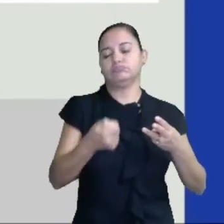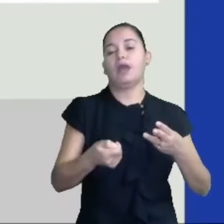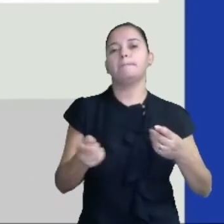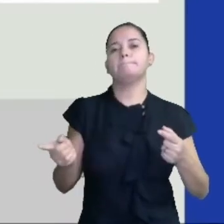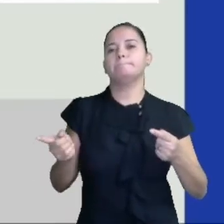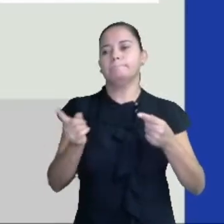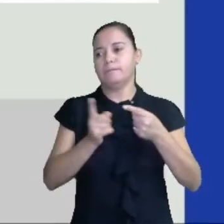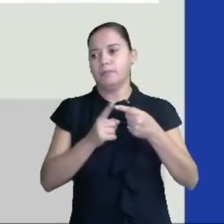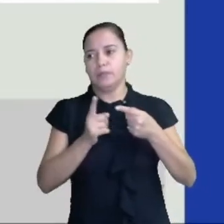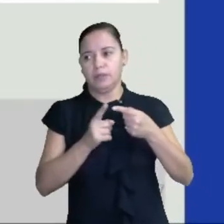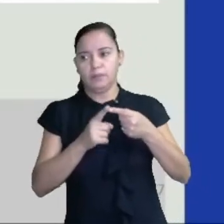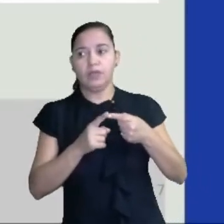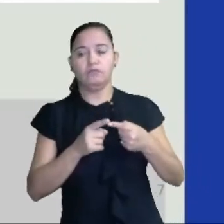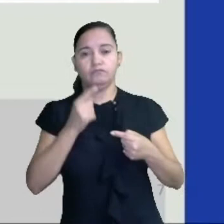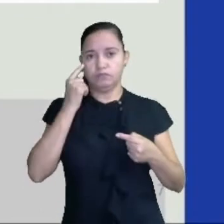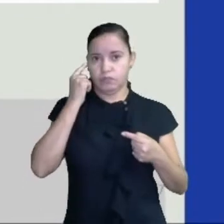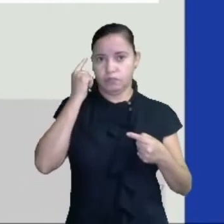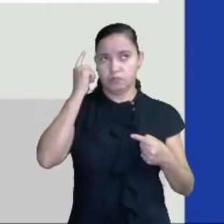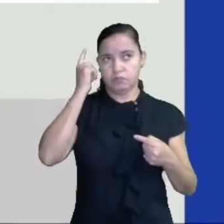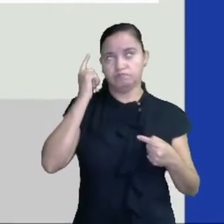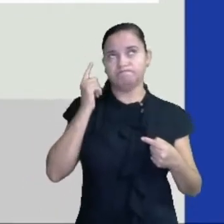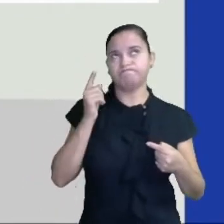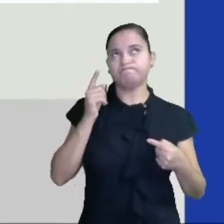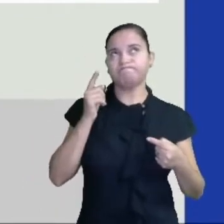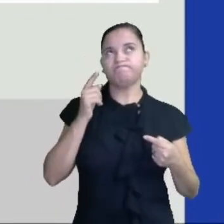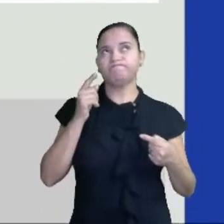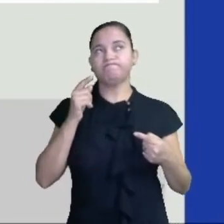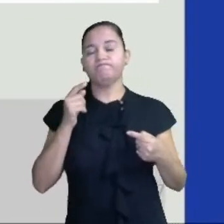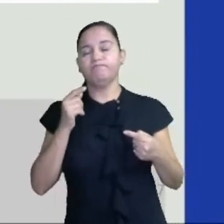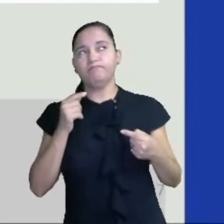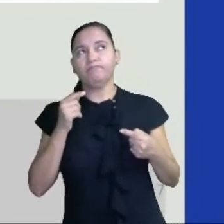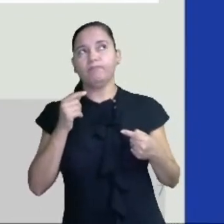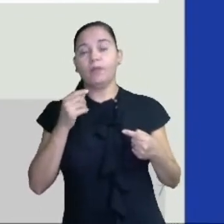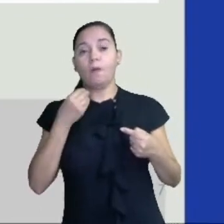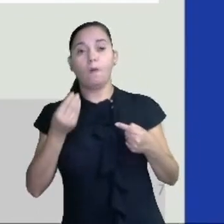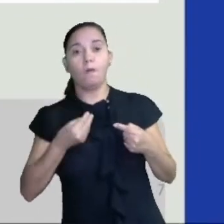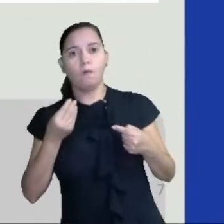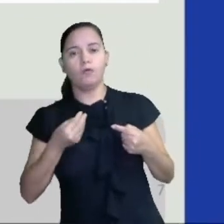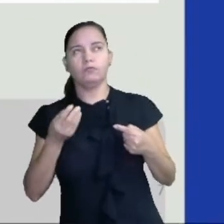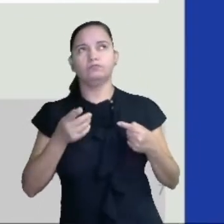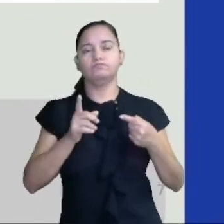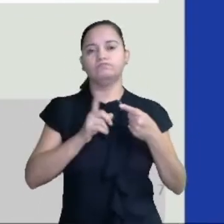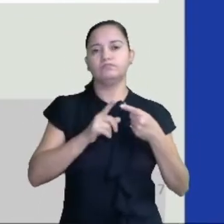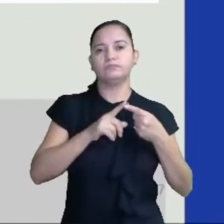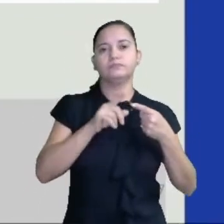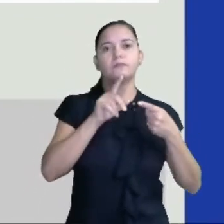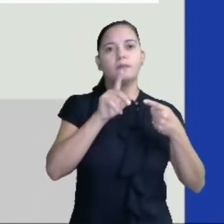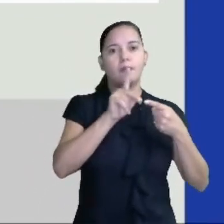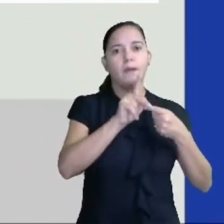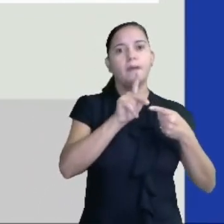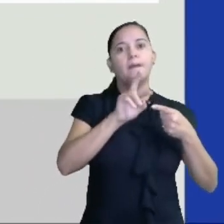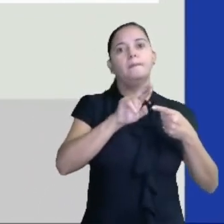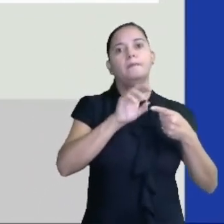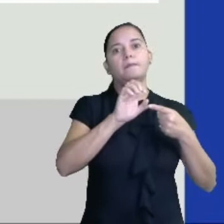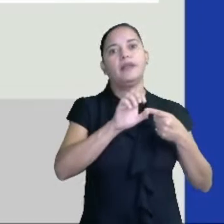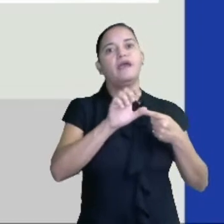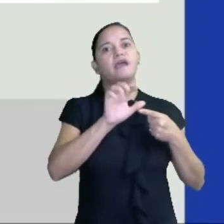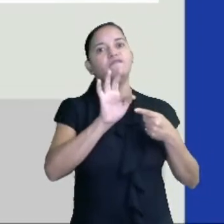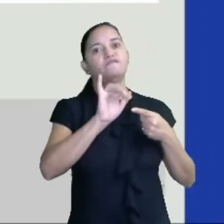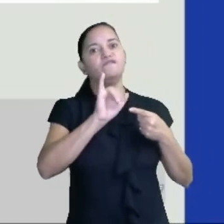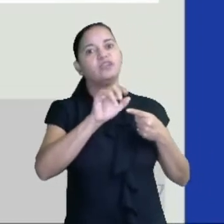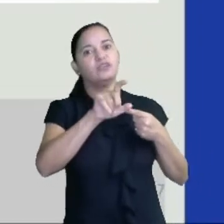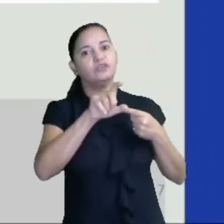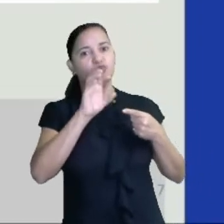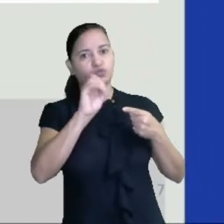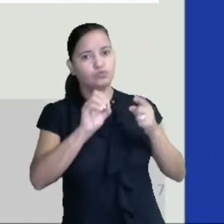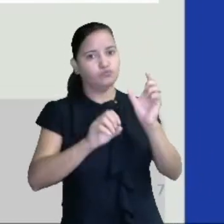ver aqui no nosso quadro o primeiro, com, né? Que é um prefixo muito utilizado no nosso